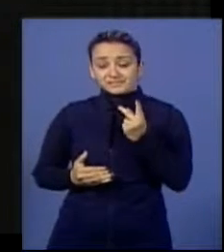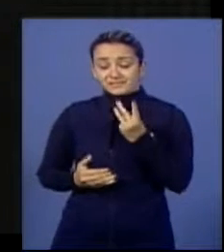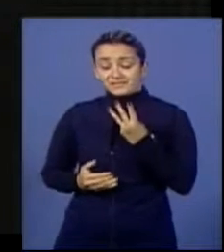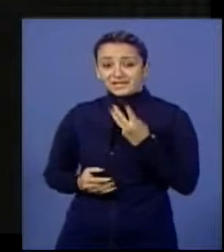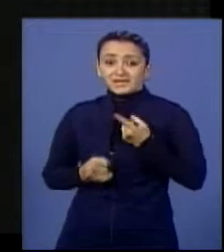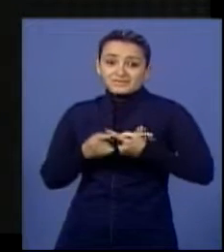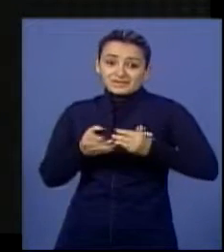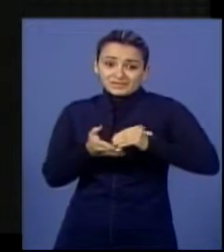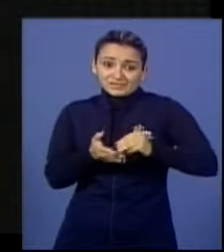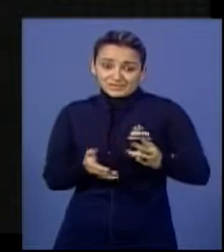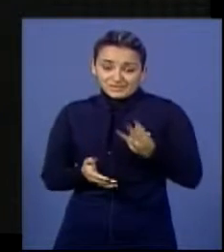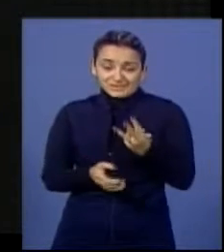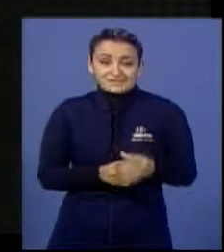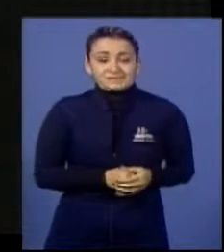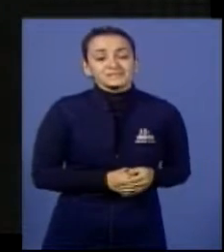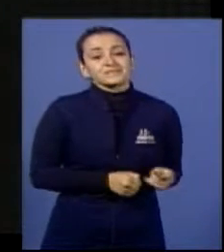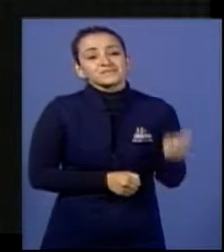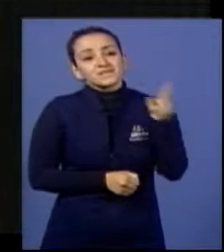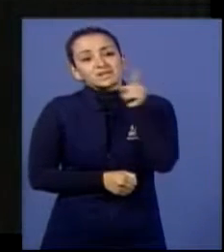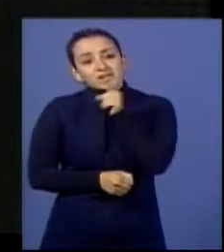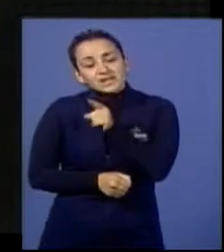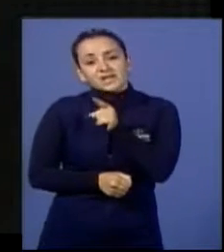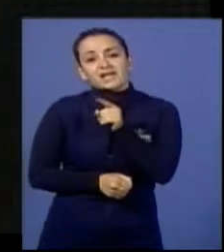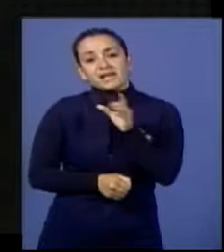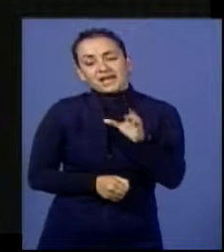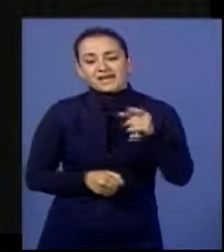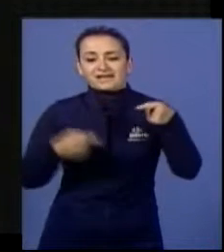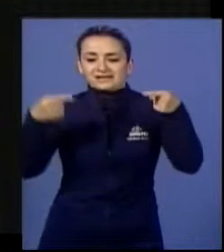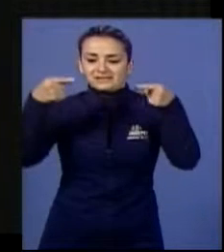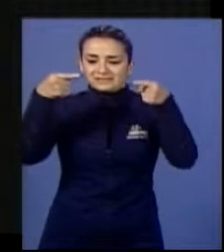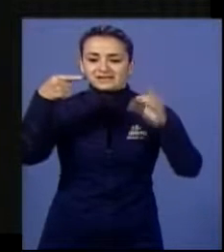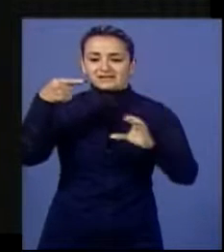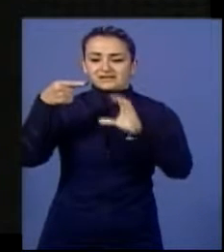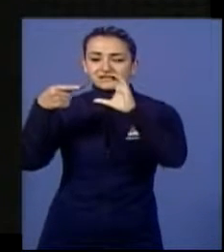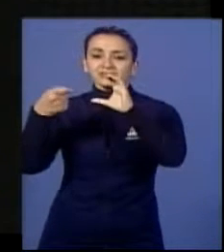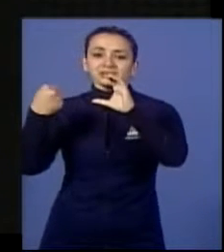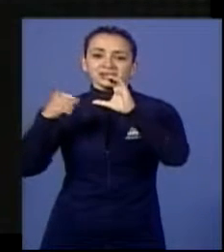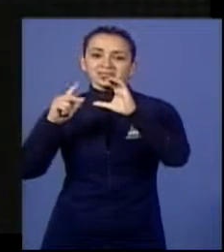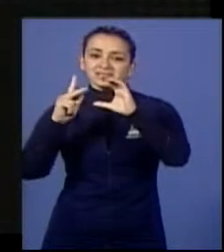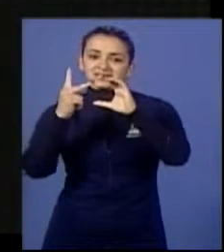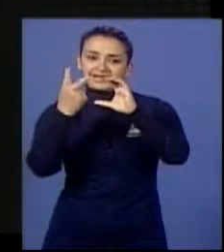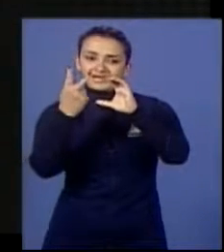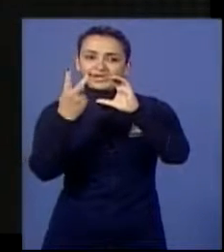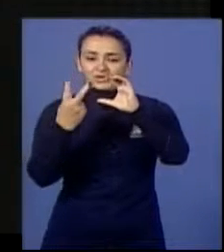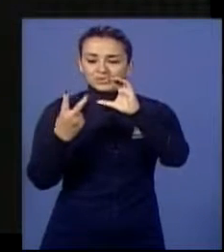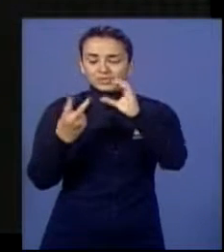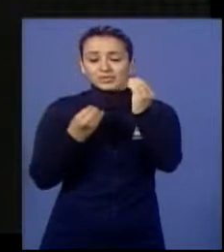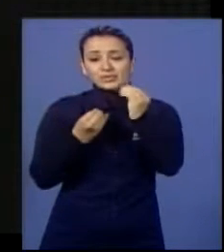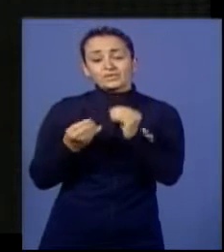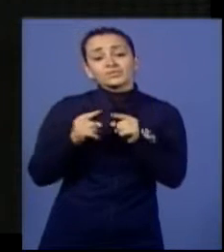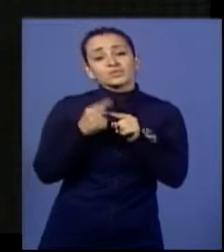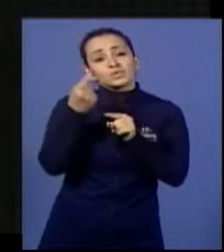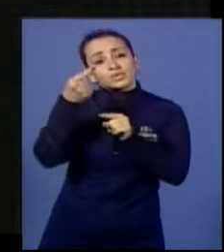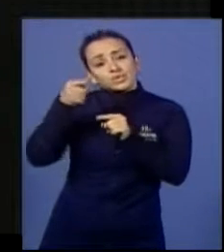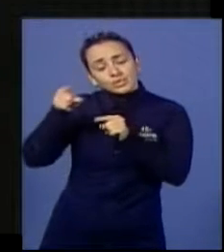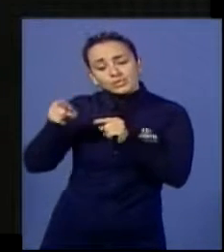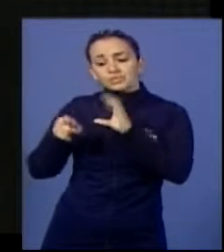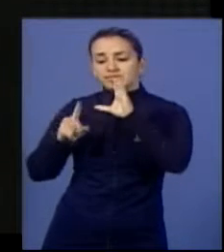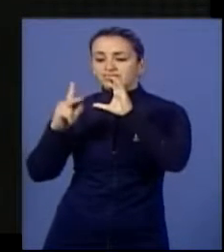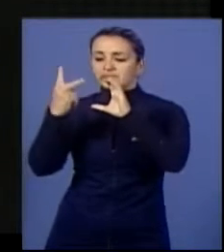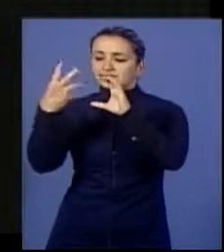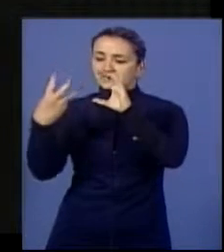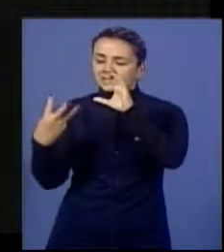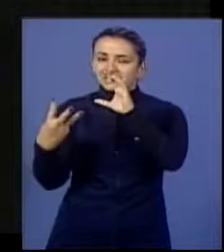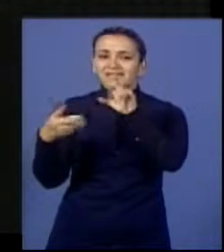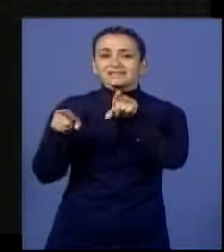3 ligações. Esse carbono do meio aqui, eu coloco 2 hidrogênios, que tem 2 ligações. E esse da ponta, eu escrevo com 3